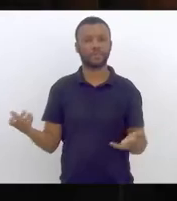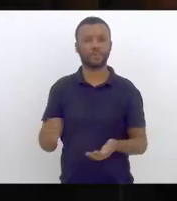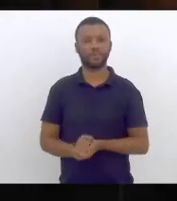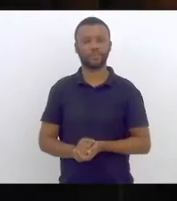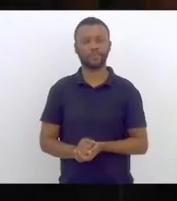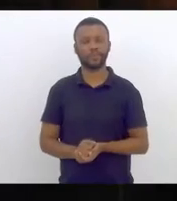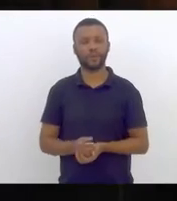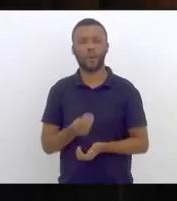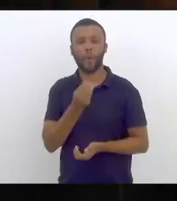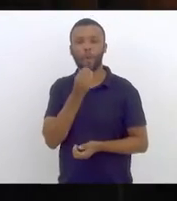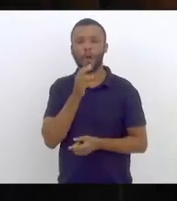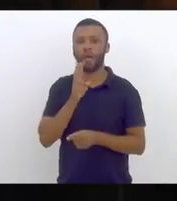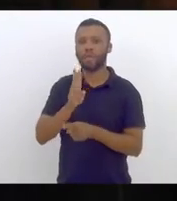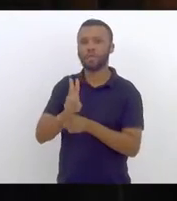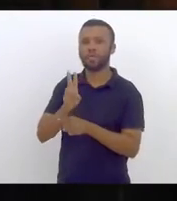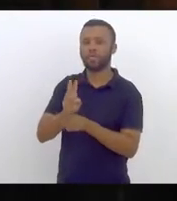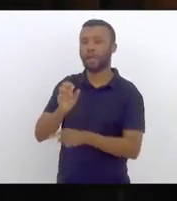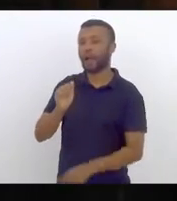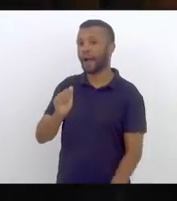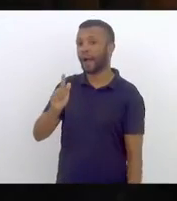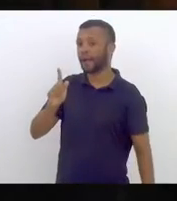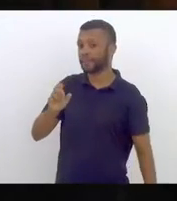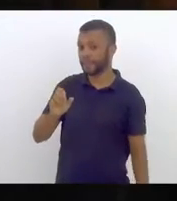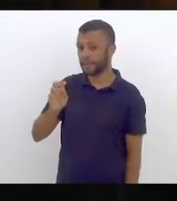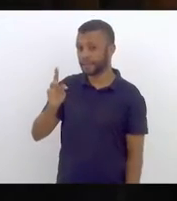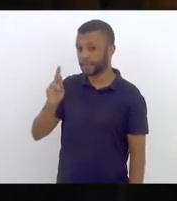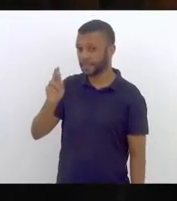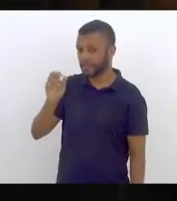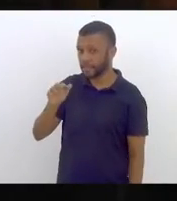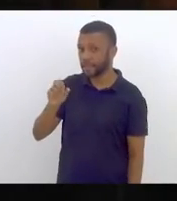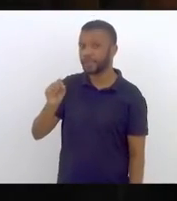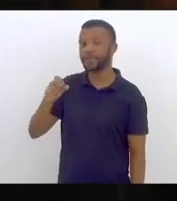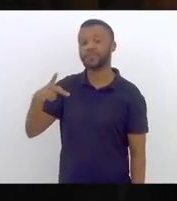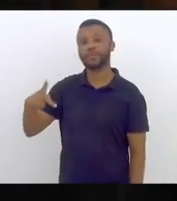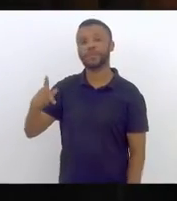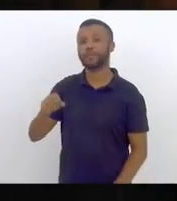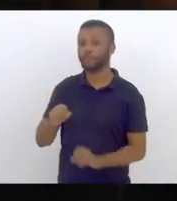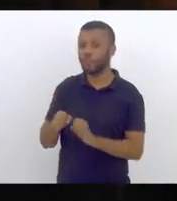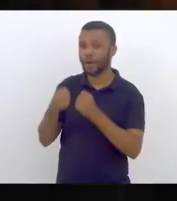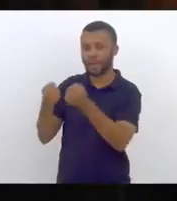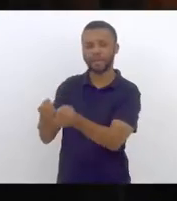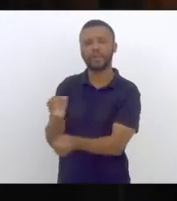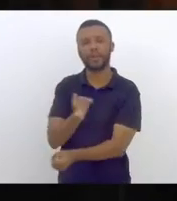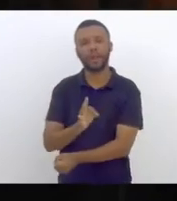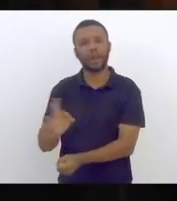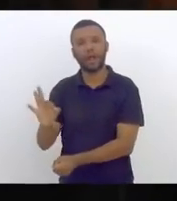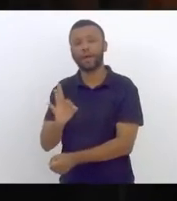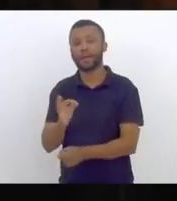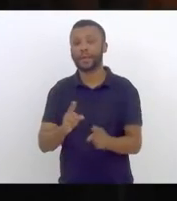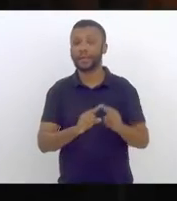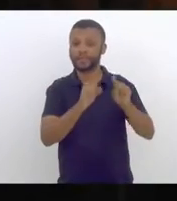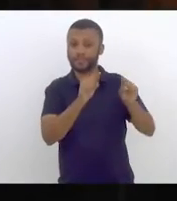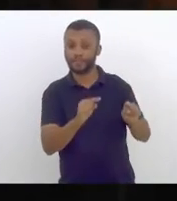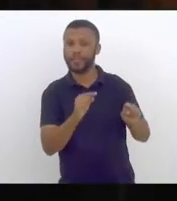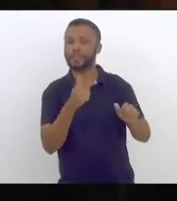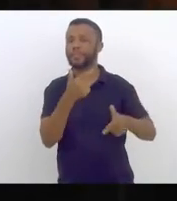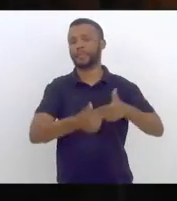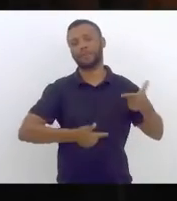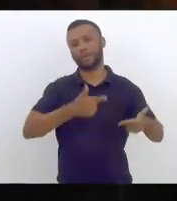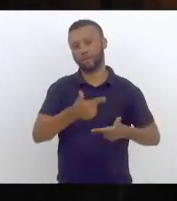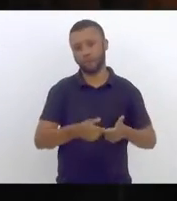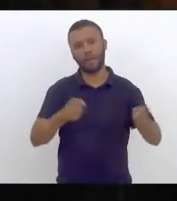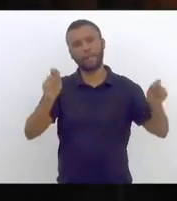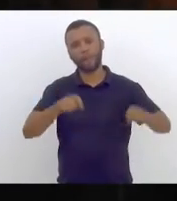de fiscalização da AGTransp que não garante que essa pessoa, esse trabalhador, essa trabalhadora